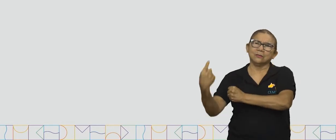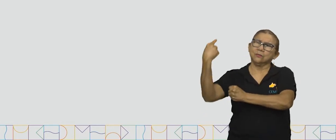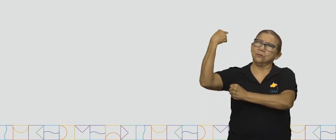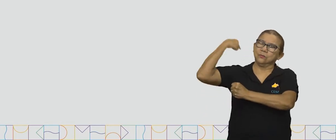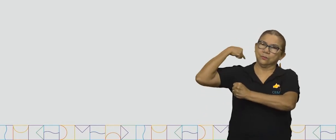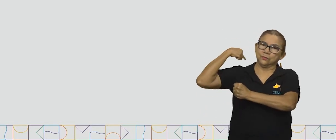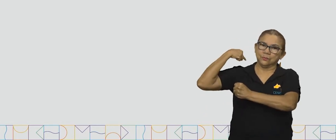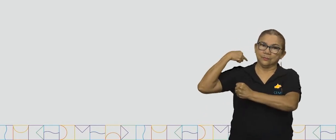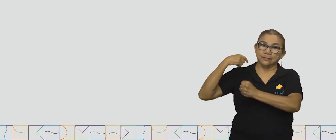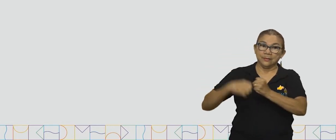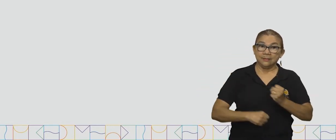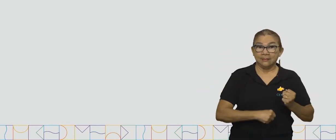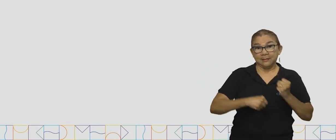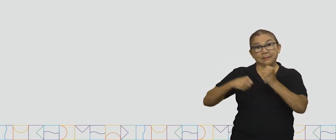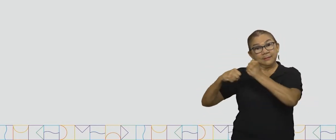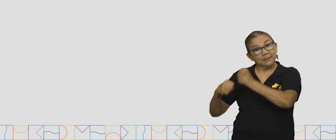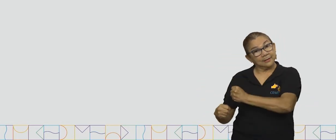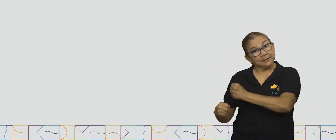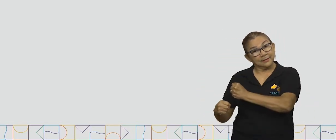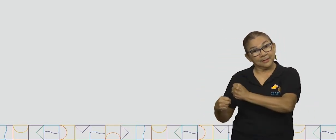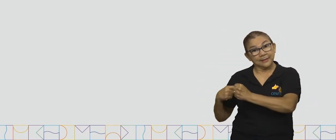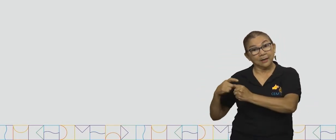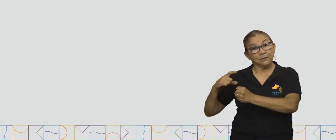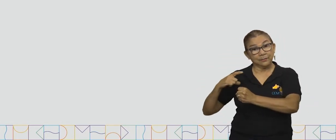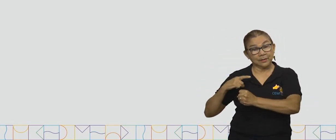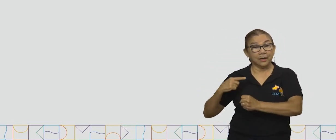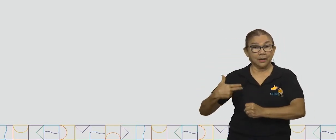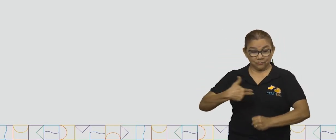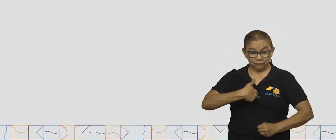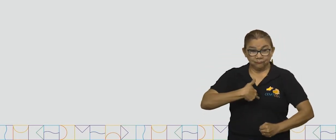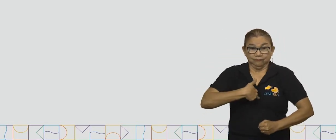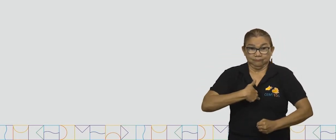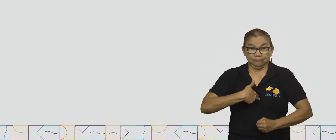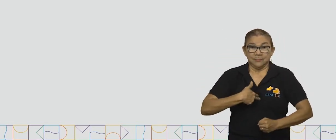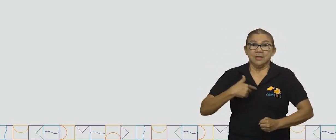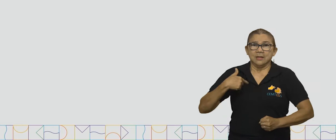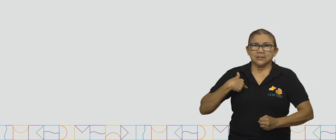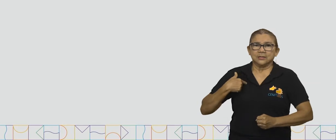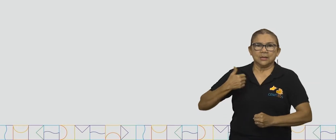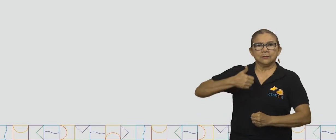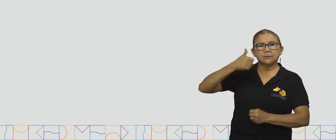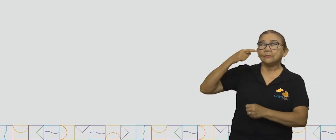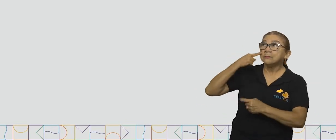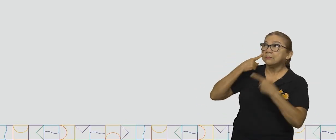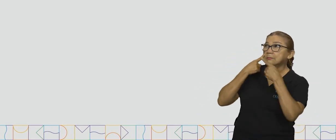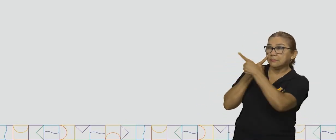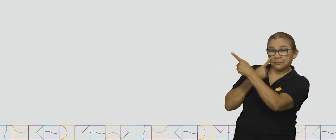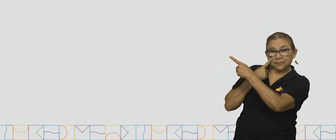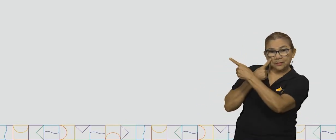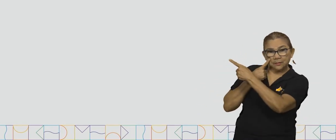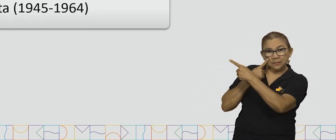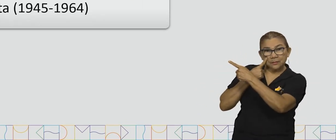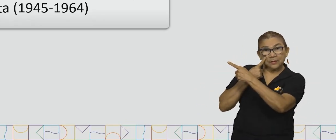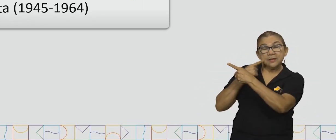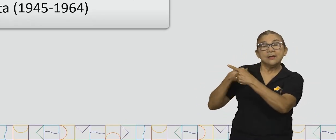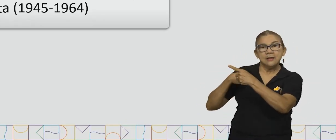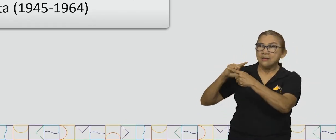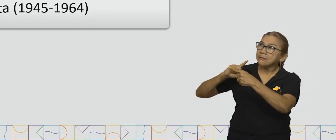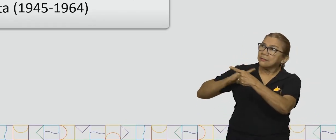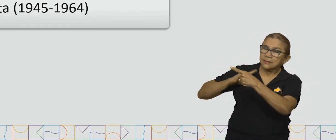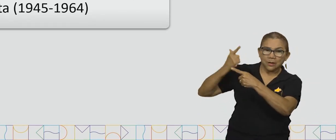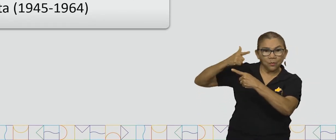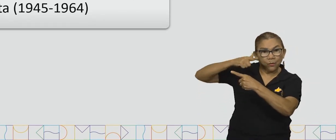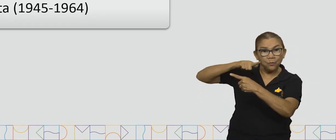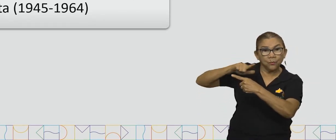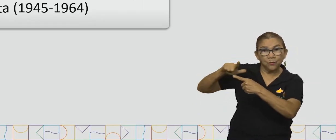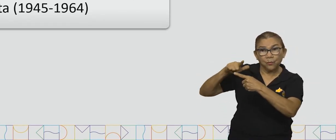a 1930, a Era Vargas, que foi de 1930 a 1945, a República Populista,